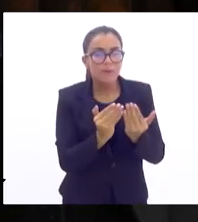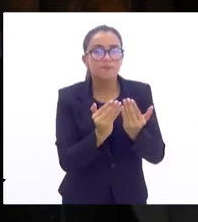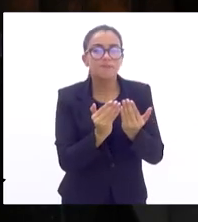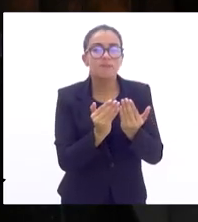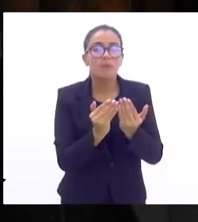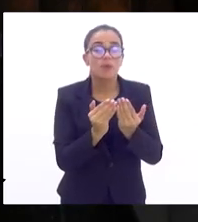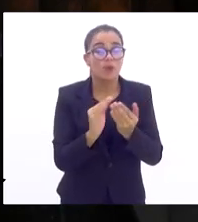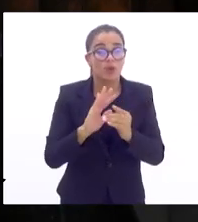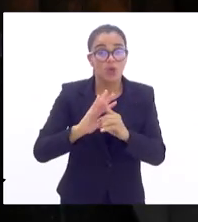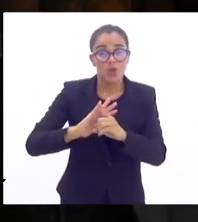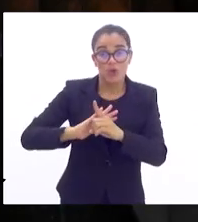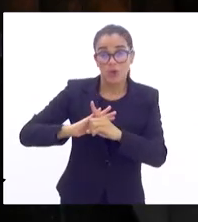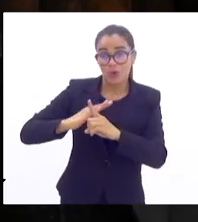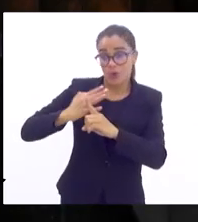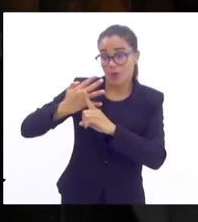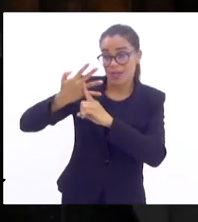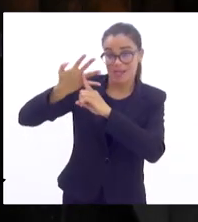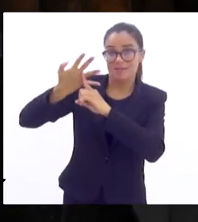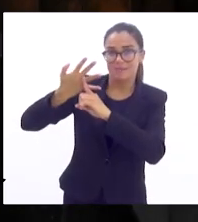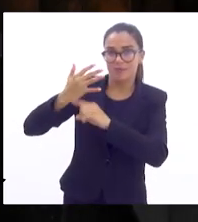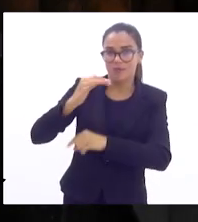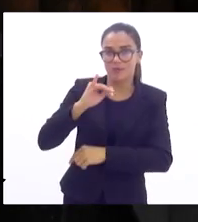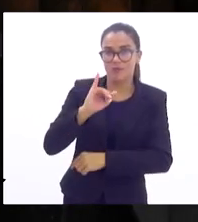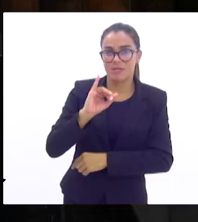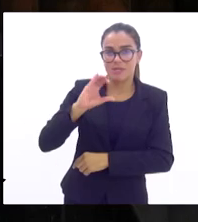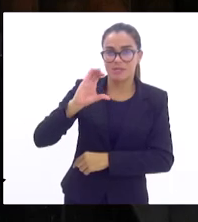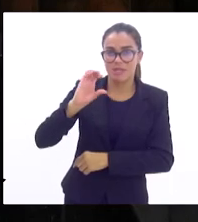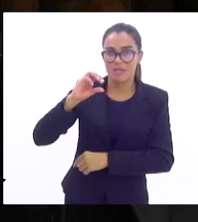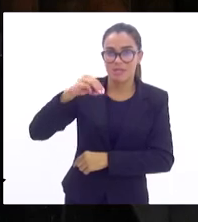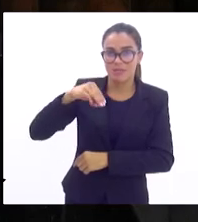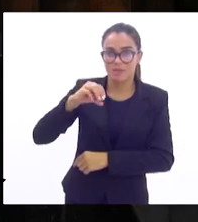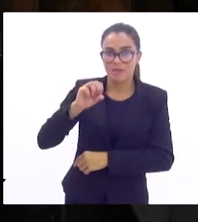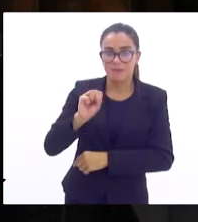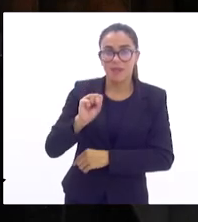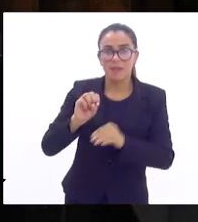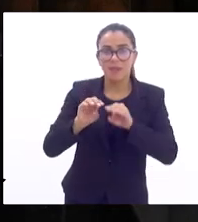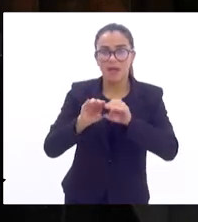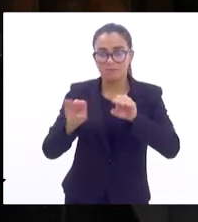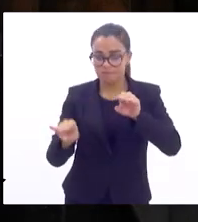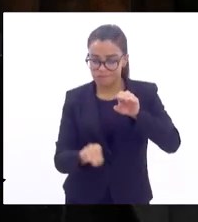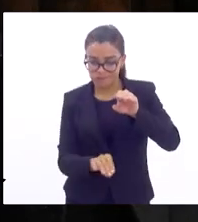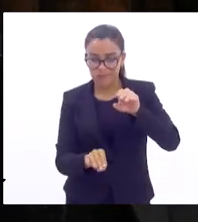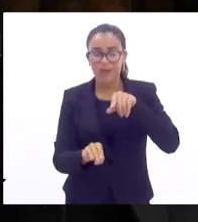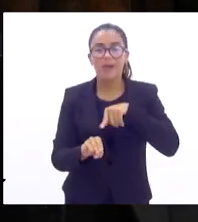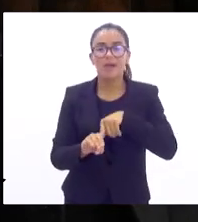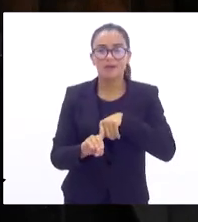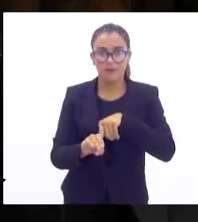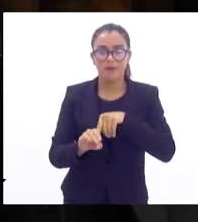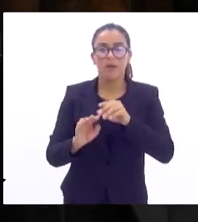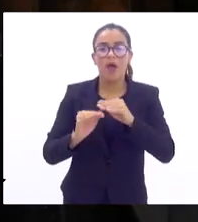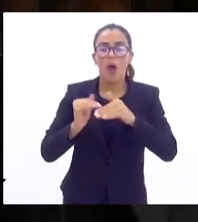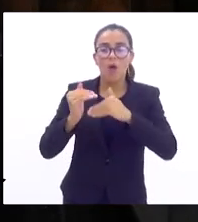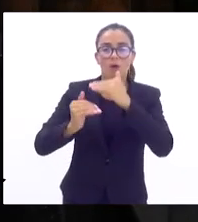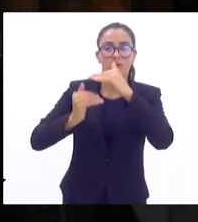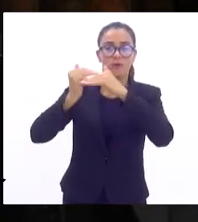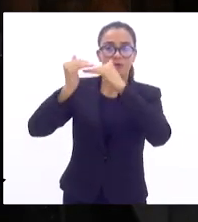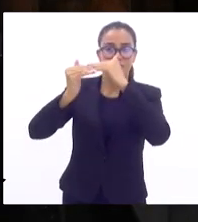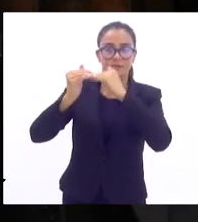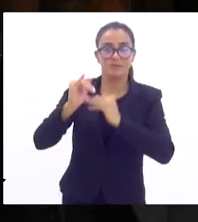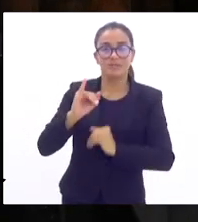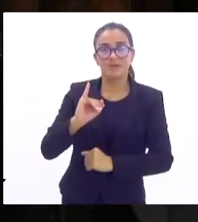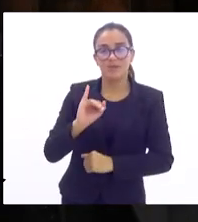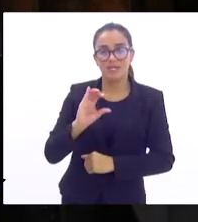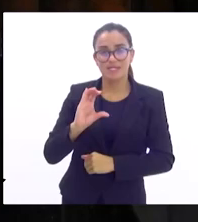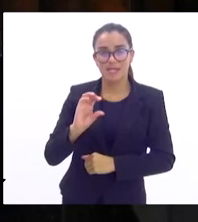que o crescimento nosso do ICMS tá inferior ao crescimento do